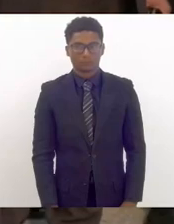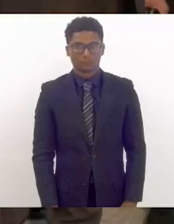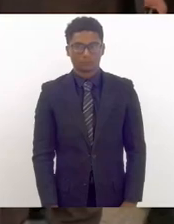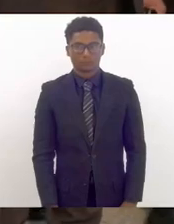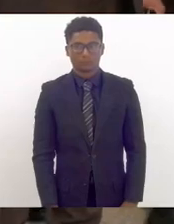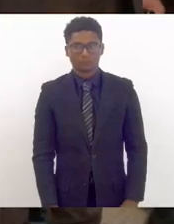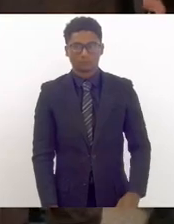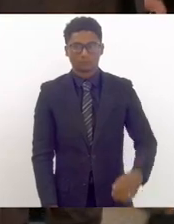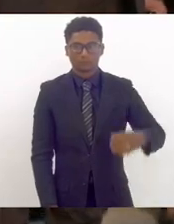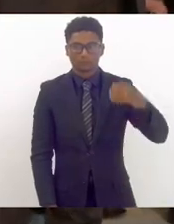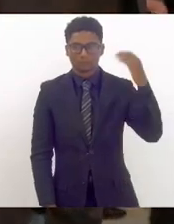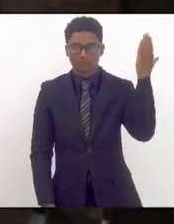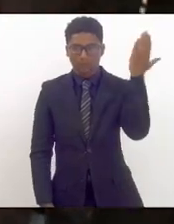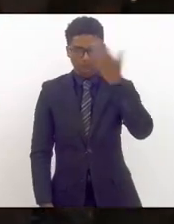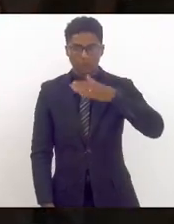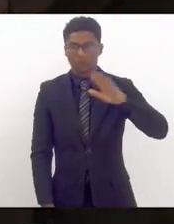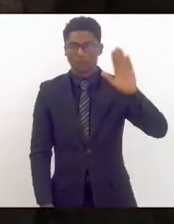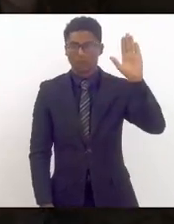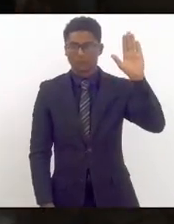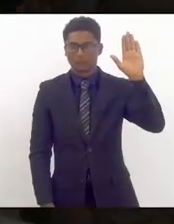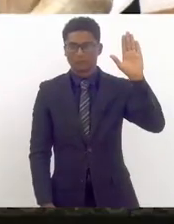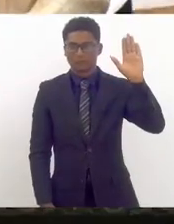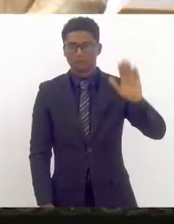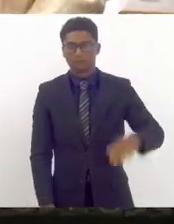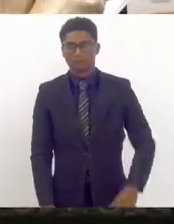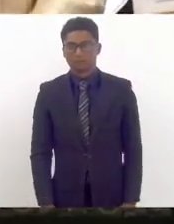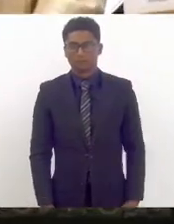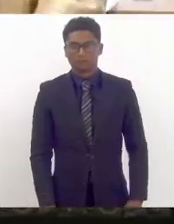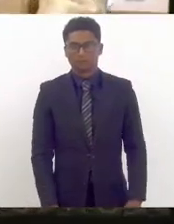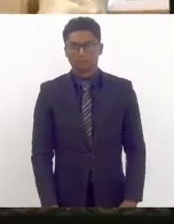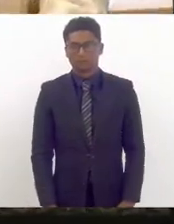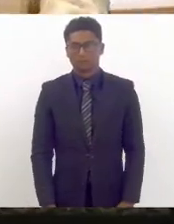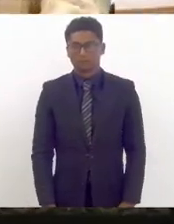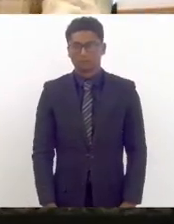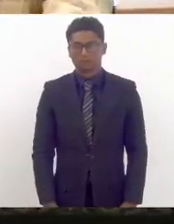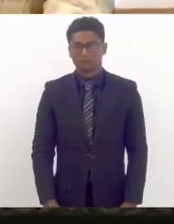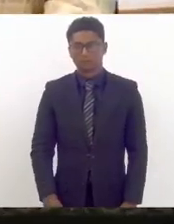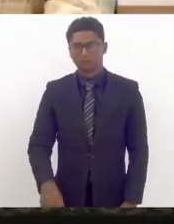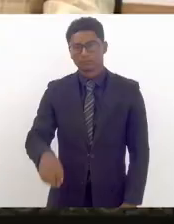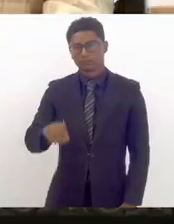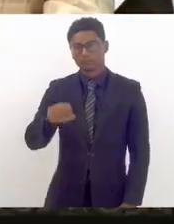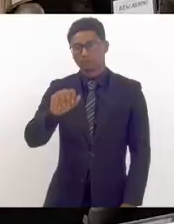Assim o prometo. Andrezinho Siciliano.